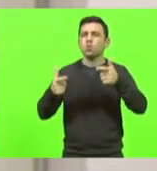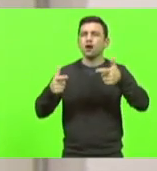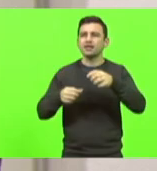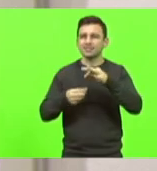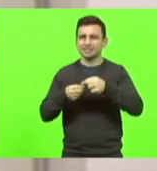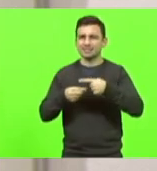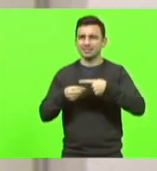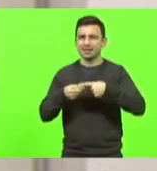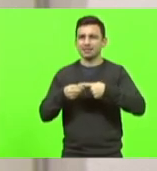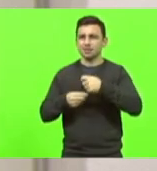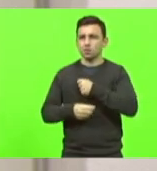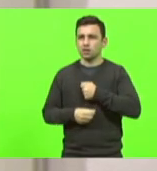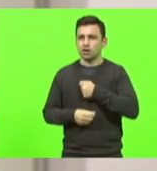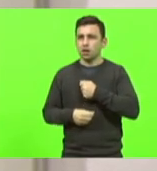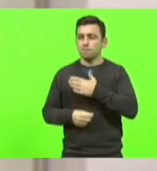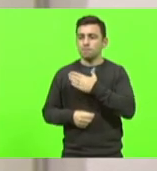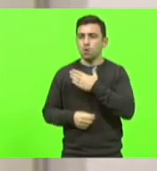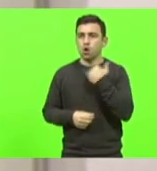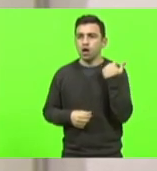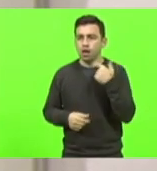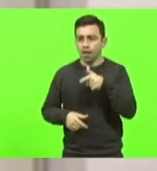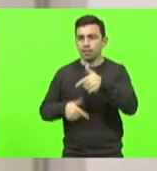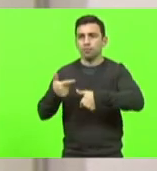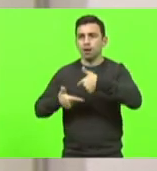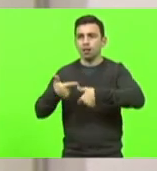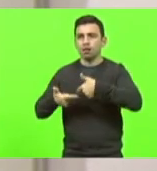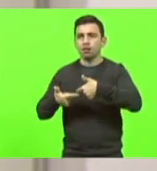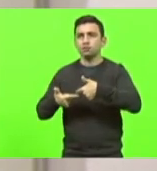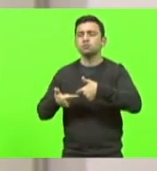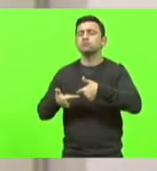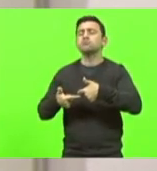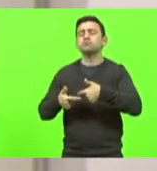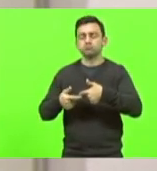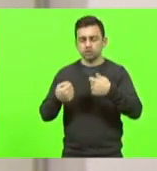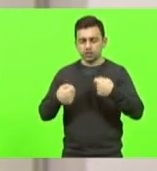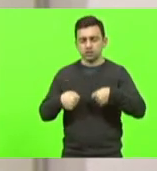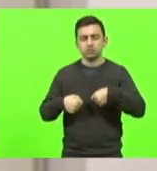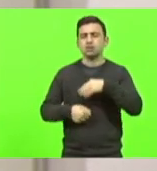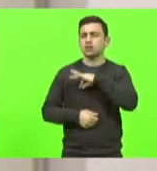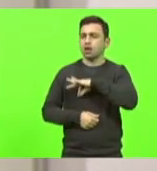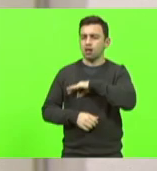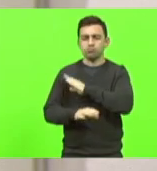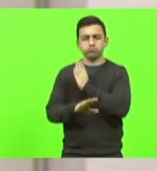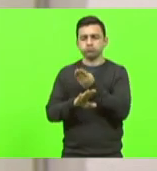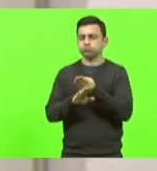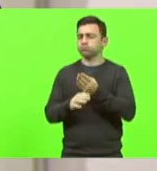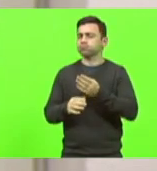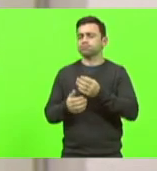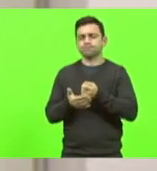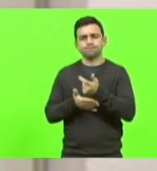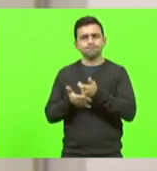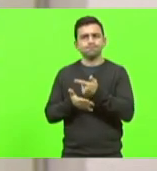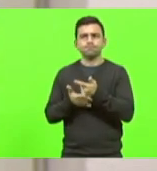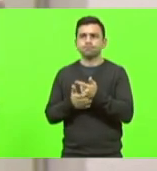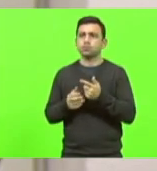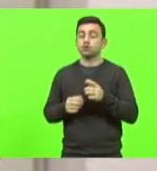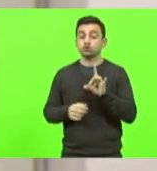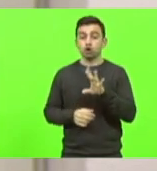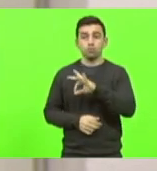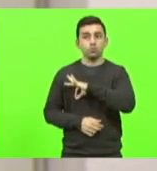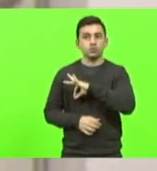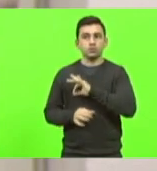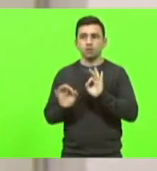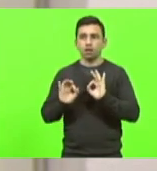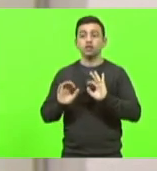naquela chacina que morreu em serviço pensão integral 100% não só pros policiais e isso